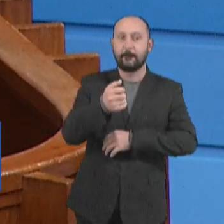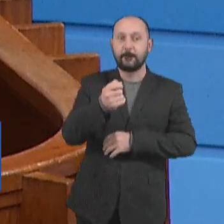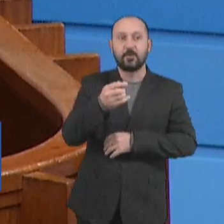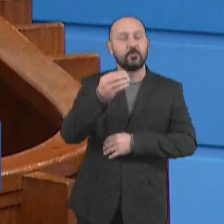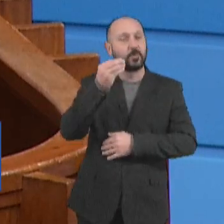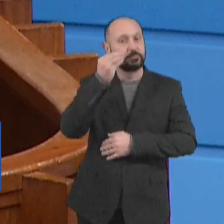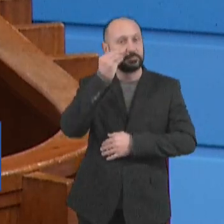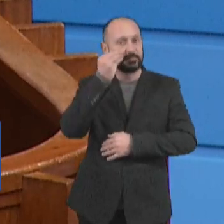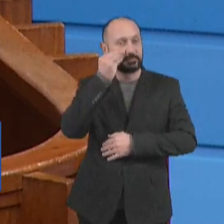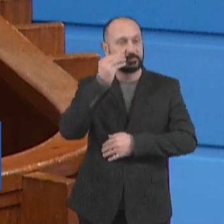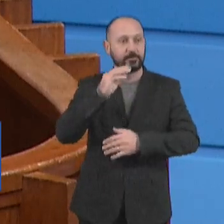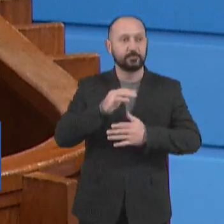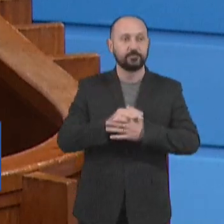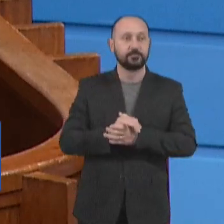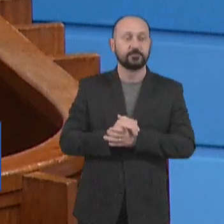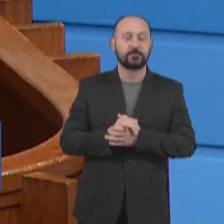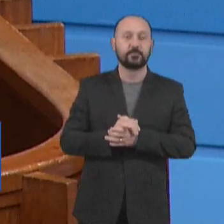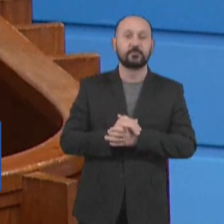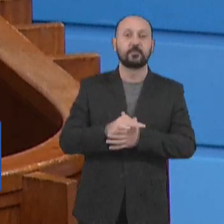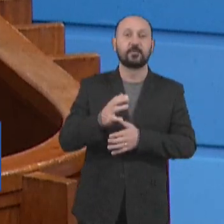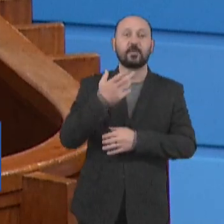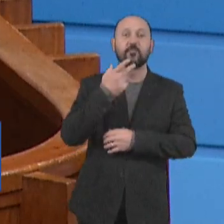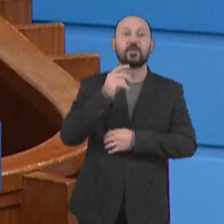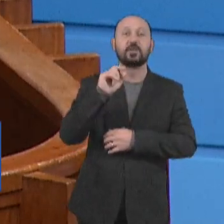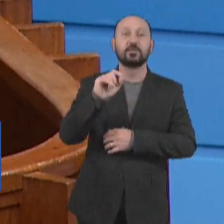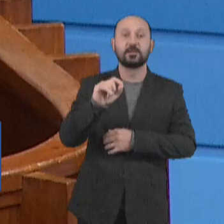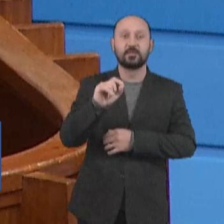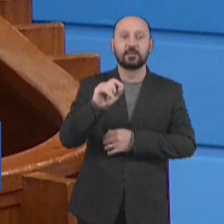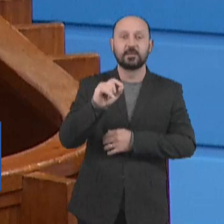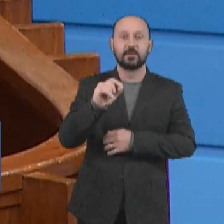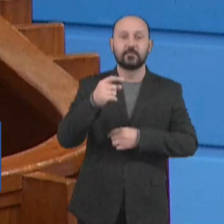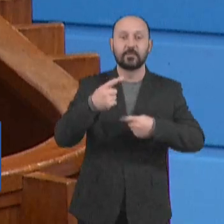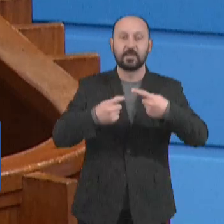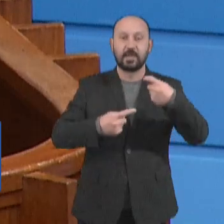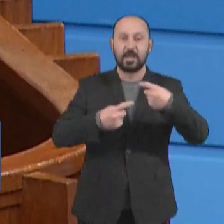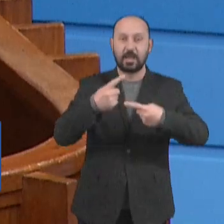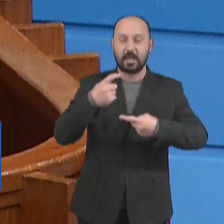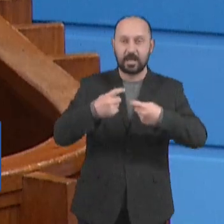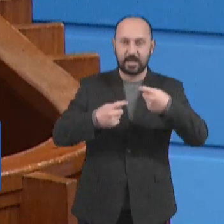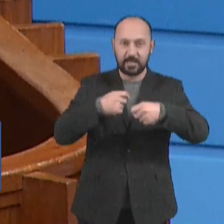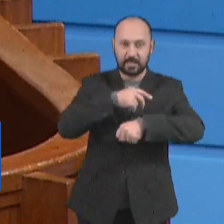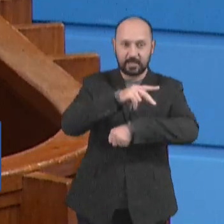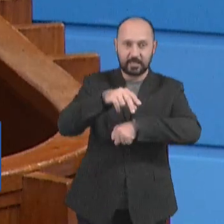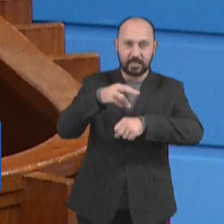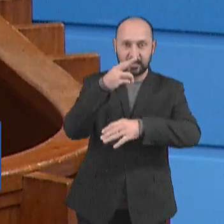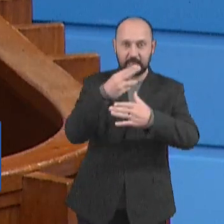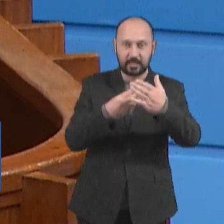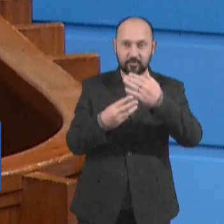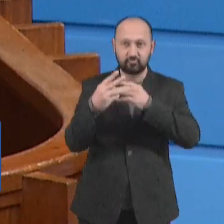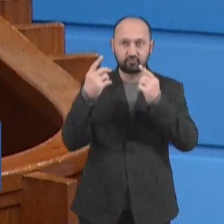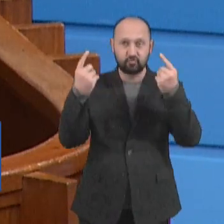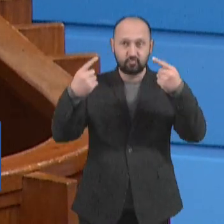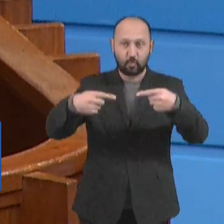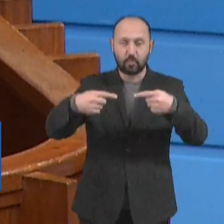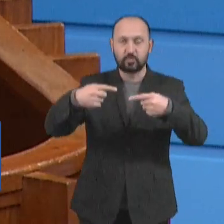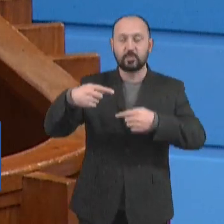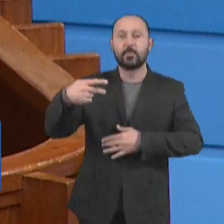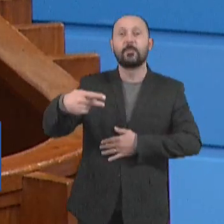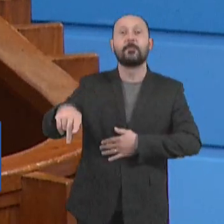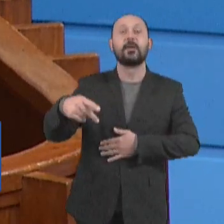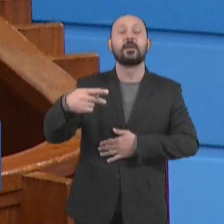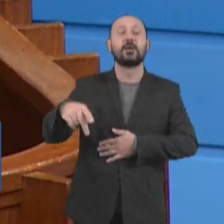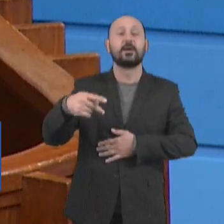tentar fazer isso. Vou primeiro dizer que a Guerra da Tríplice Aliança contra o Paraguai é um